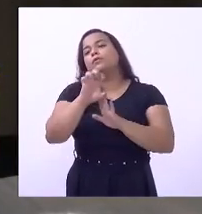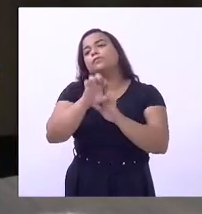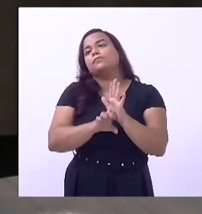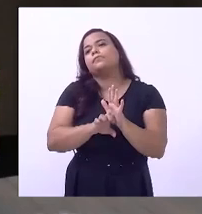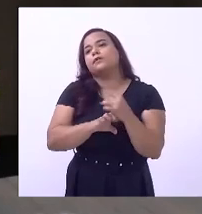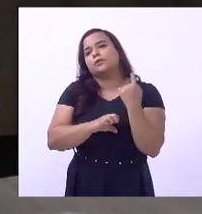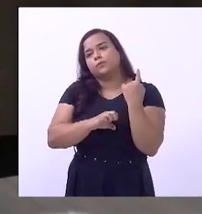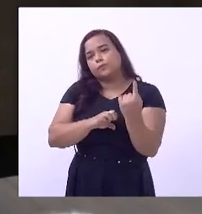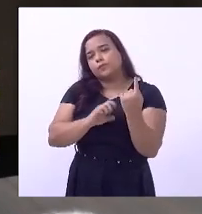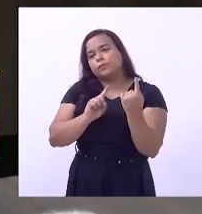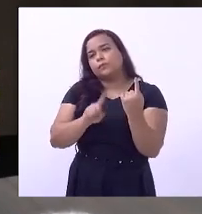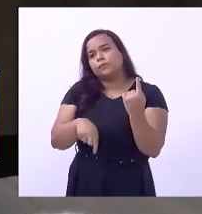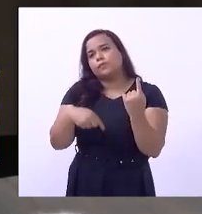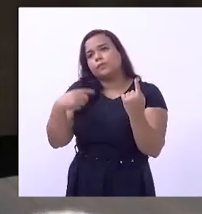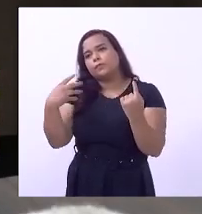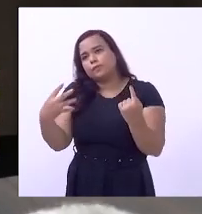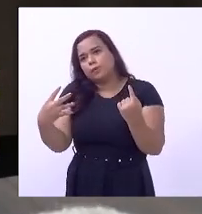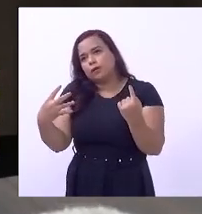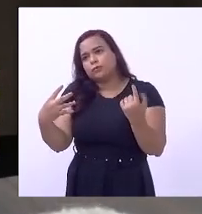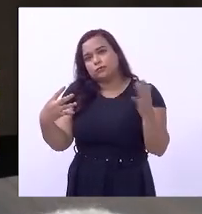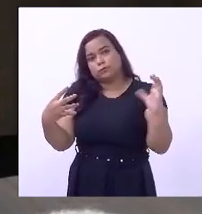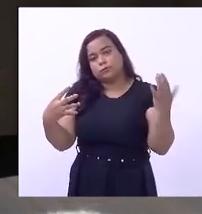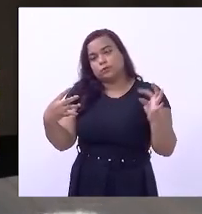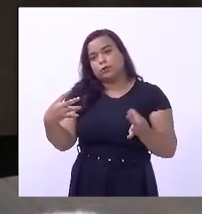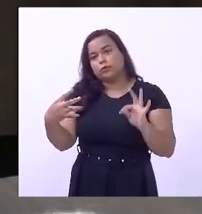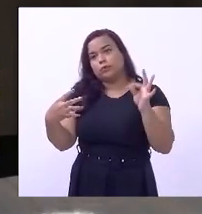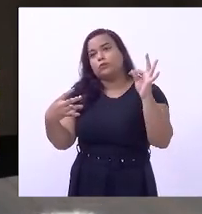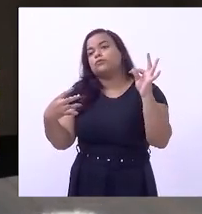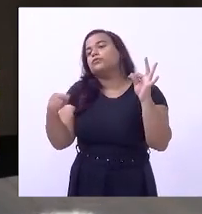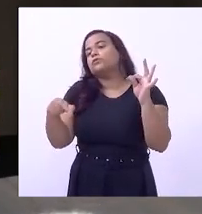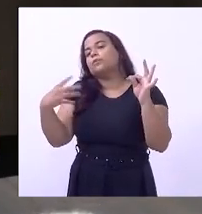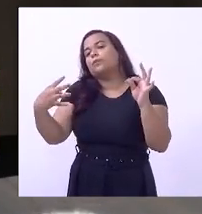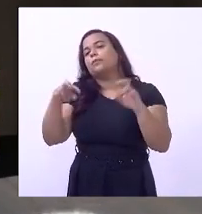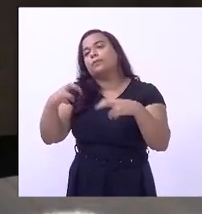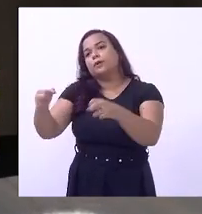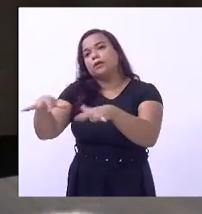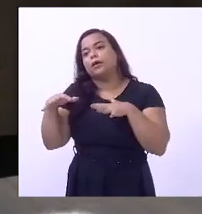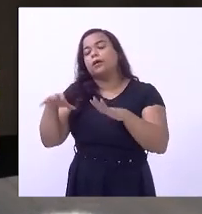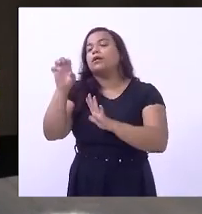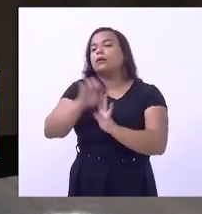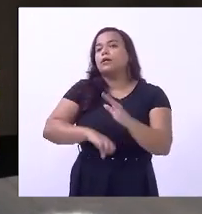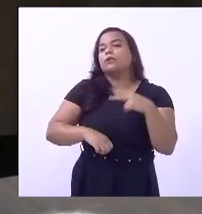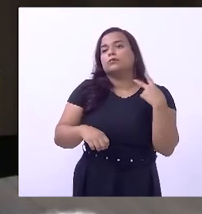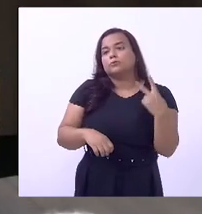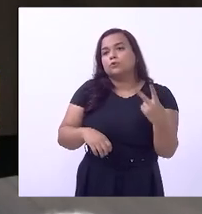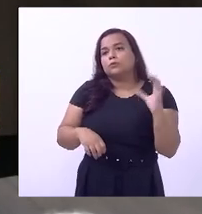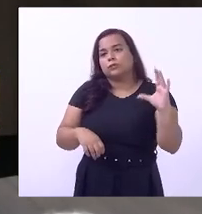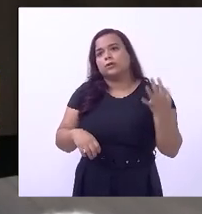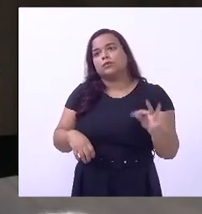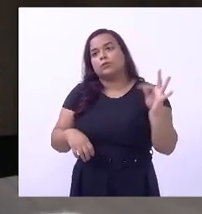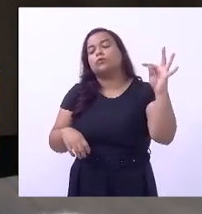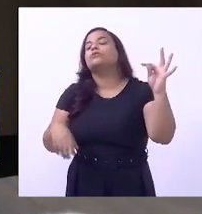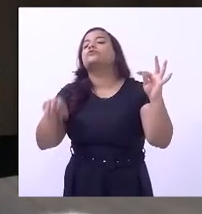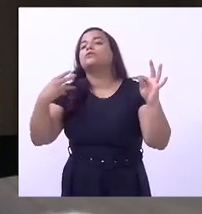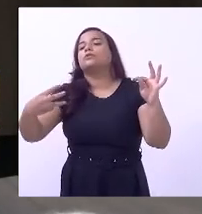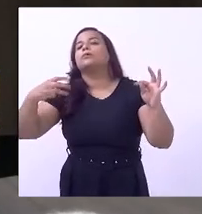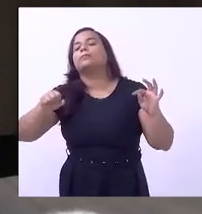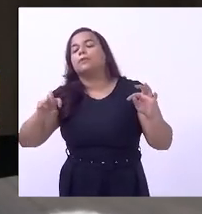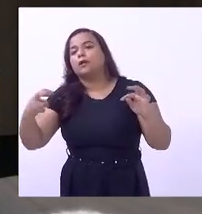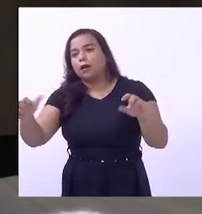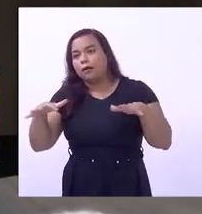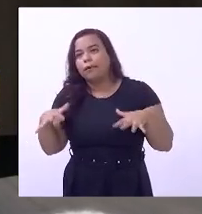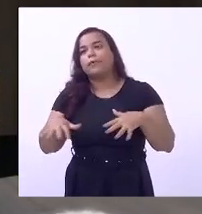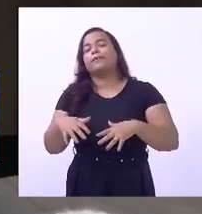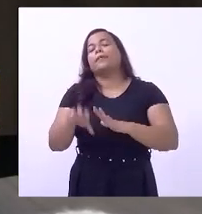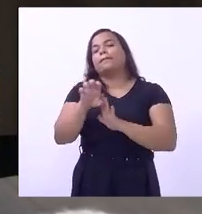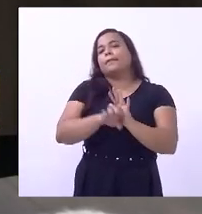Comissão de Ciência e Tecnologia e 4 de plenário. Emendas 2 da Comissão de Ciência e Tecnologia e 3 de plenário. Emenda 3 da Comissão de Ciência e Tecnologia e